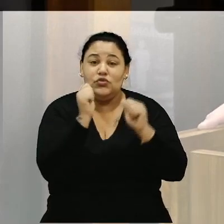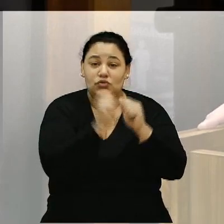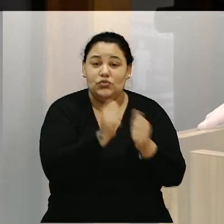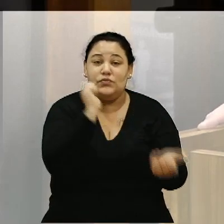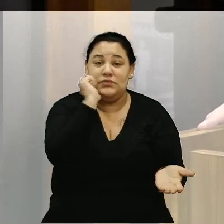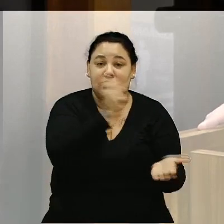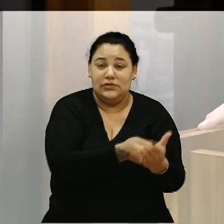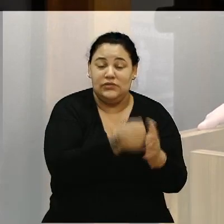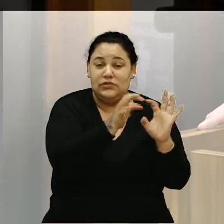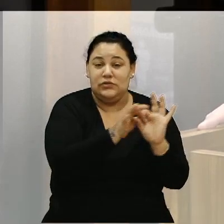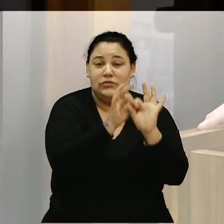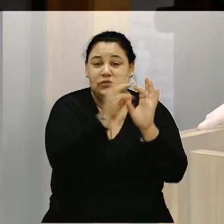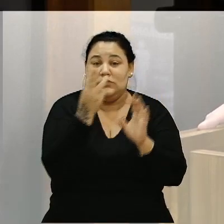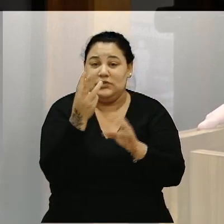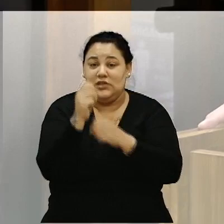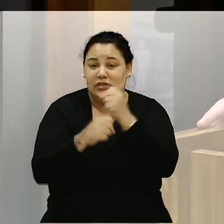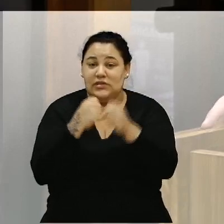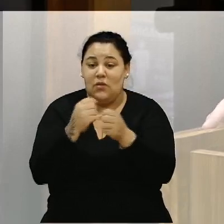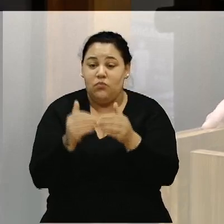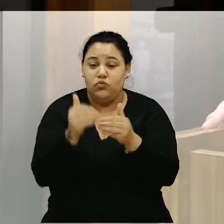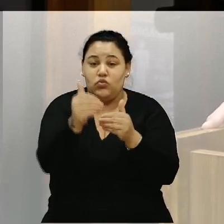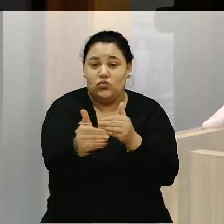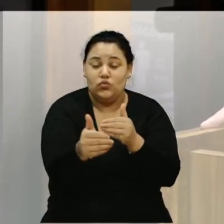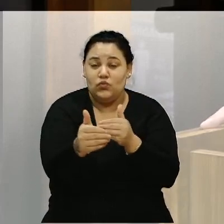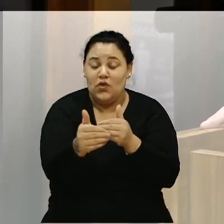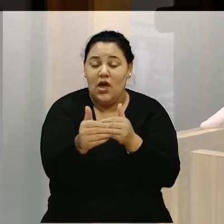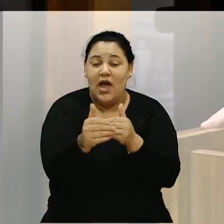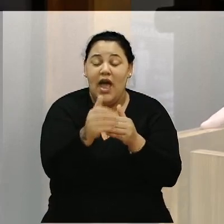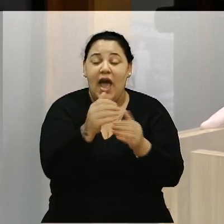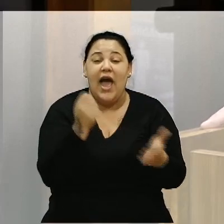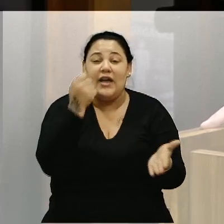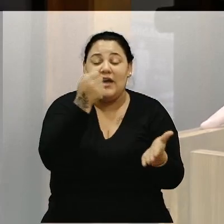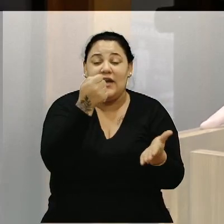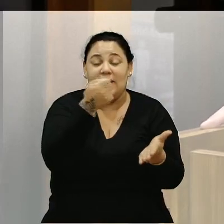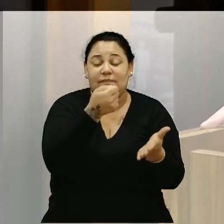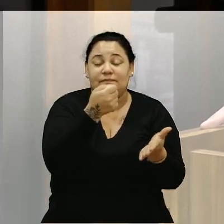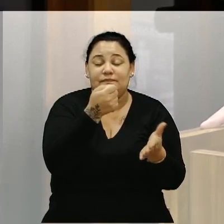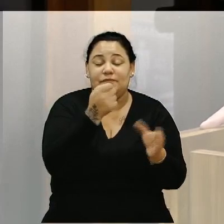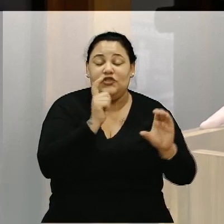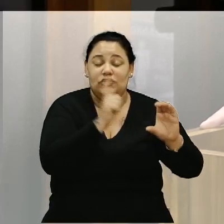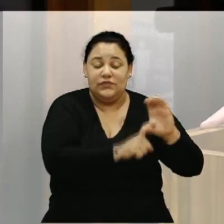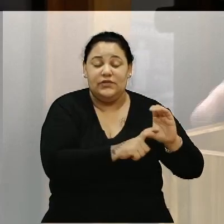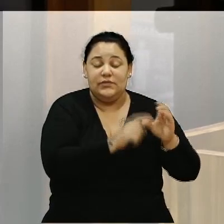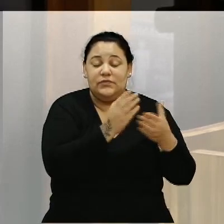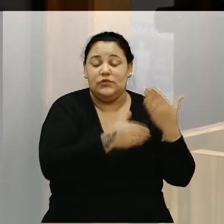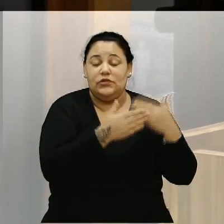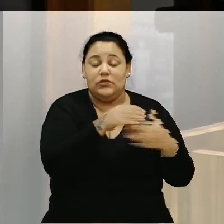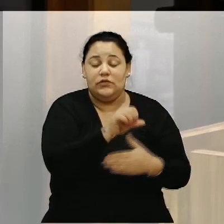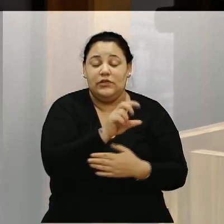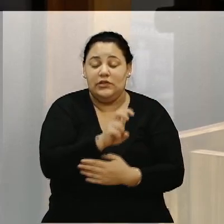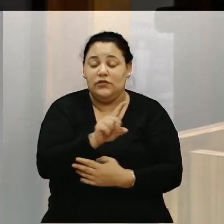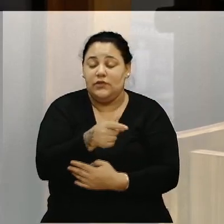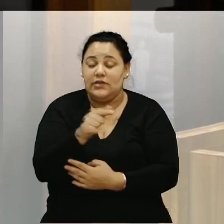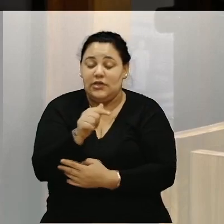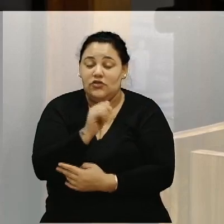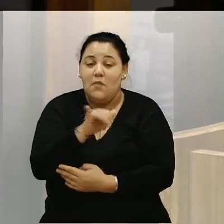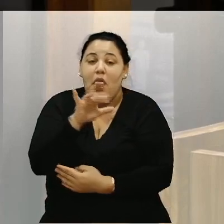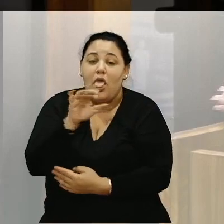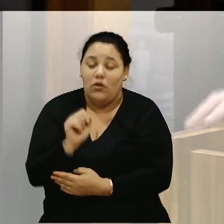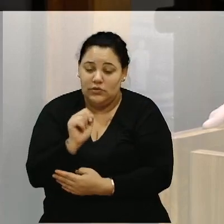em abril deste ano, a dívida do Rio Grande do Sul com a União somava 95,7 bilhões. A dívida do Rio Grande do